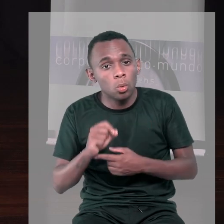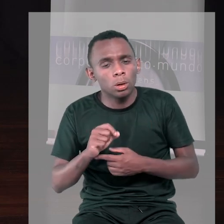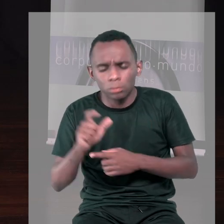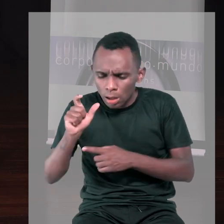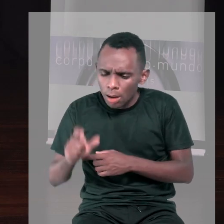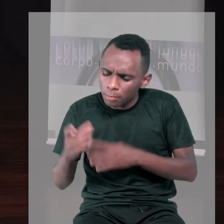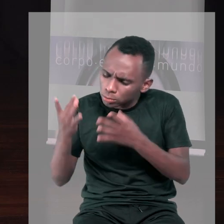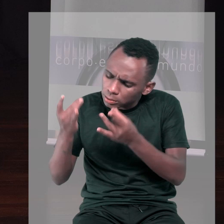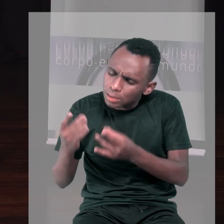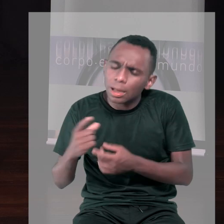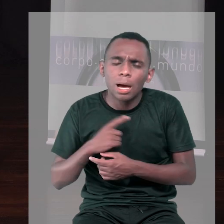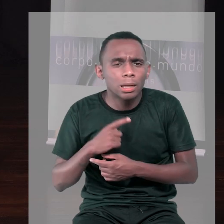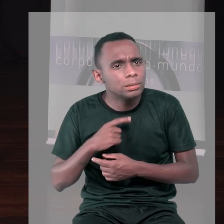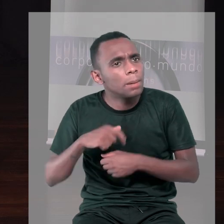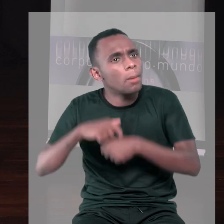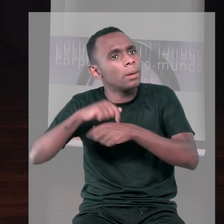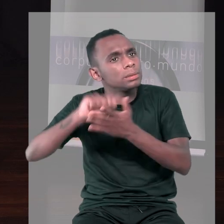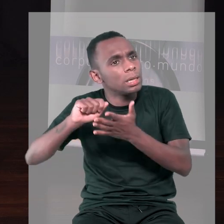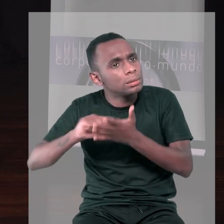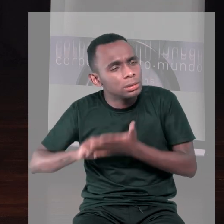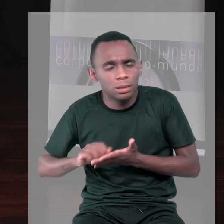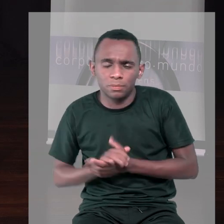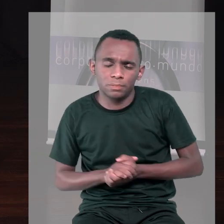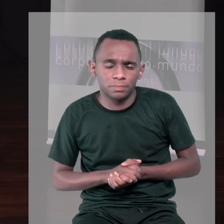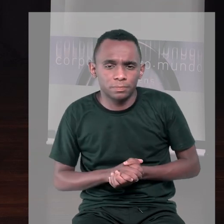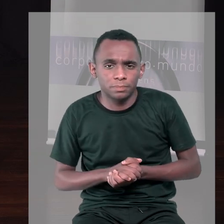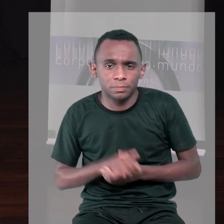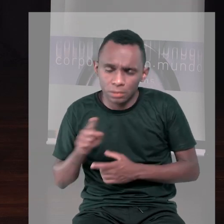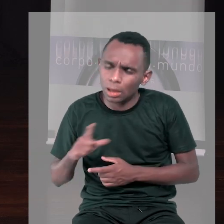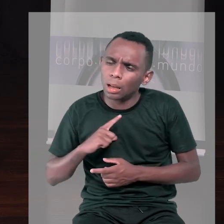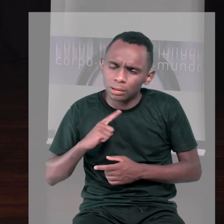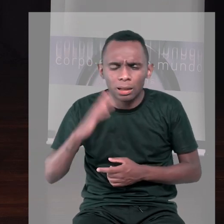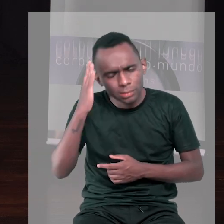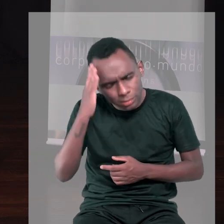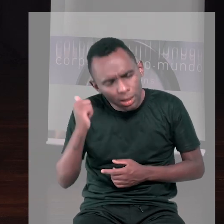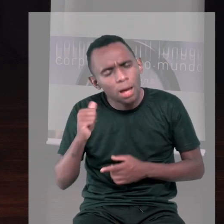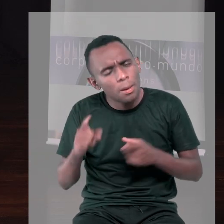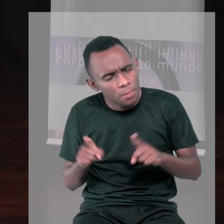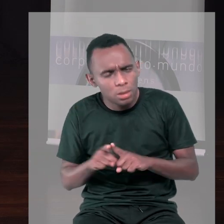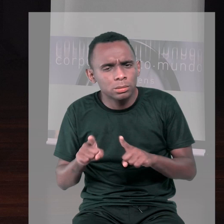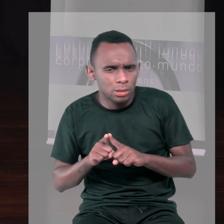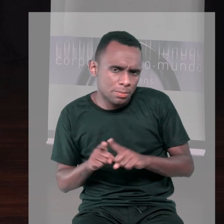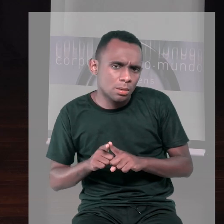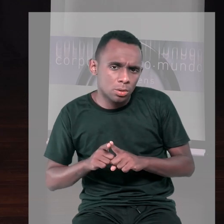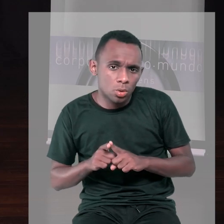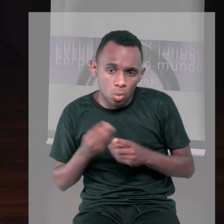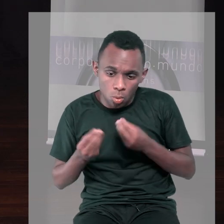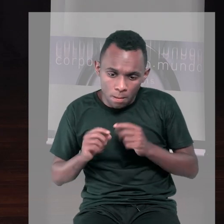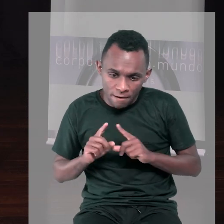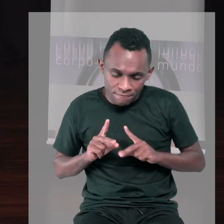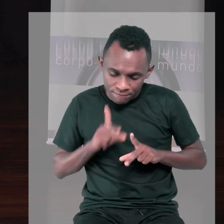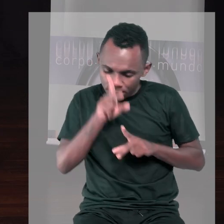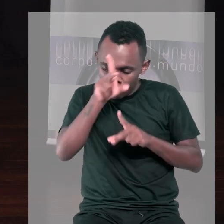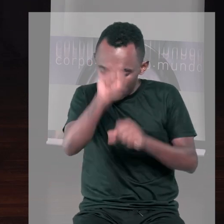que ela tem noção também da força retórica, né? da